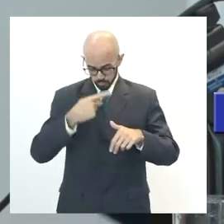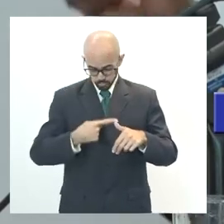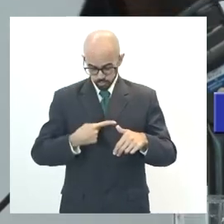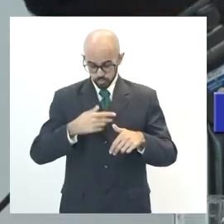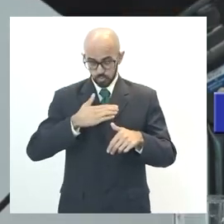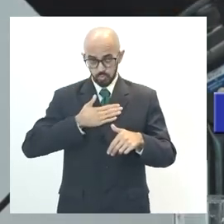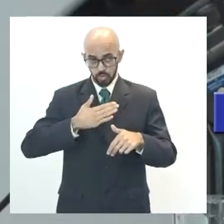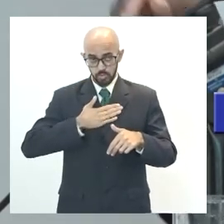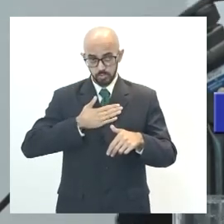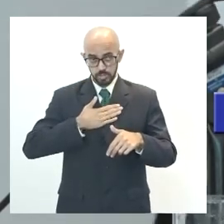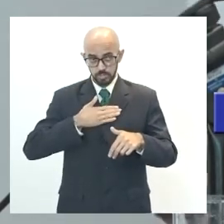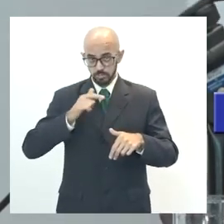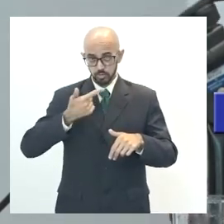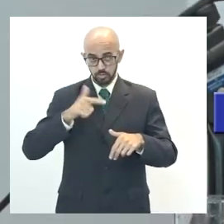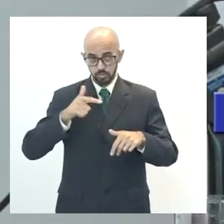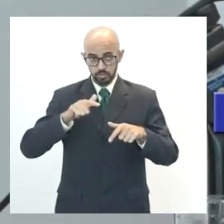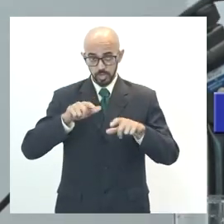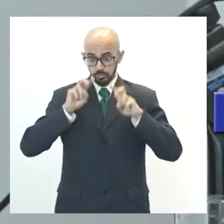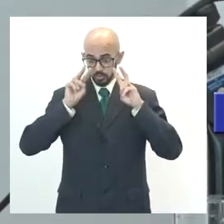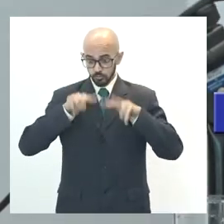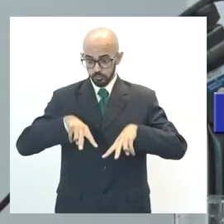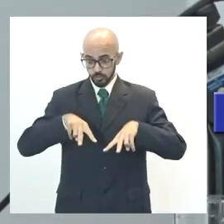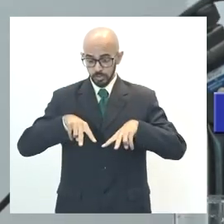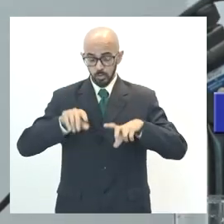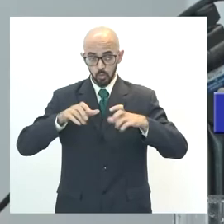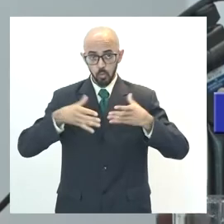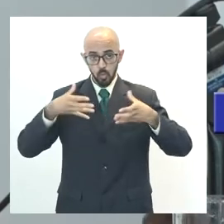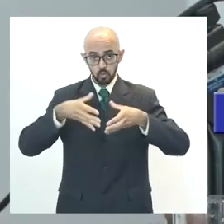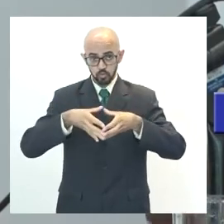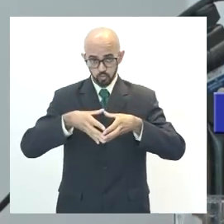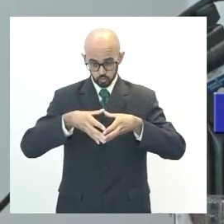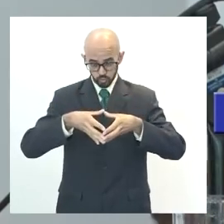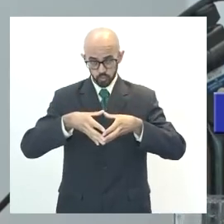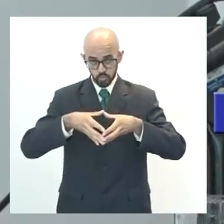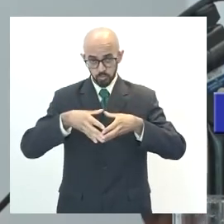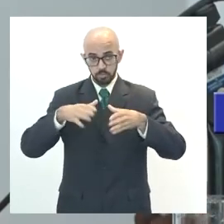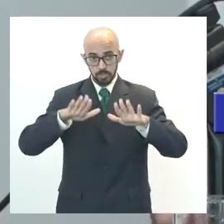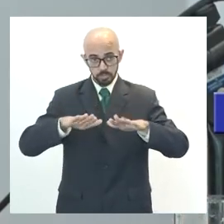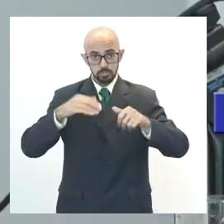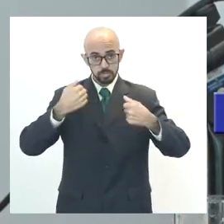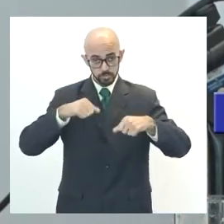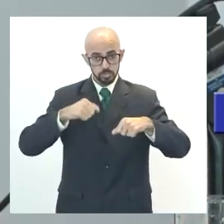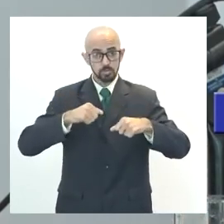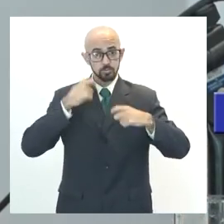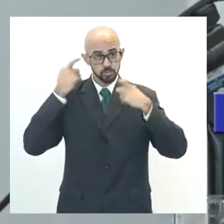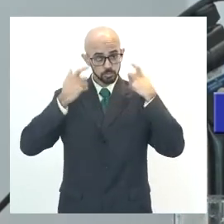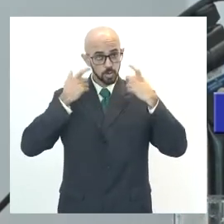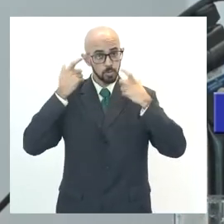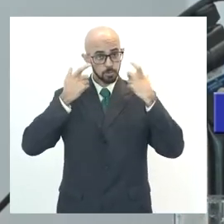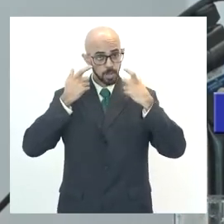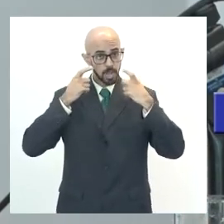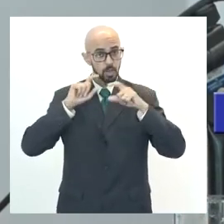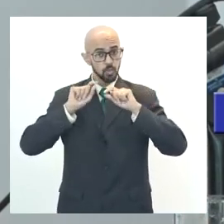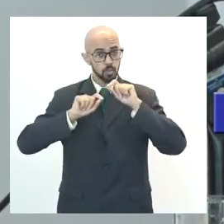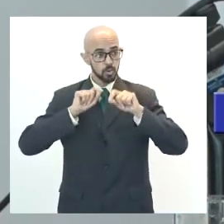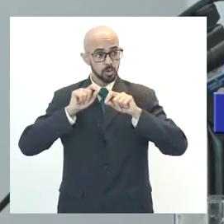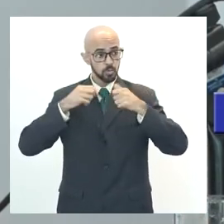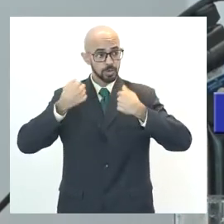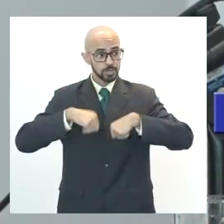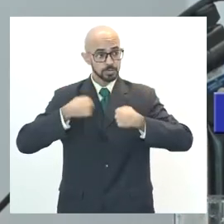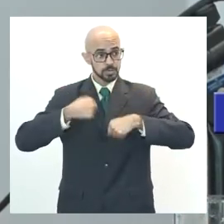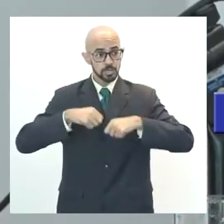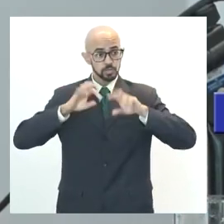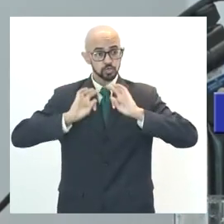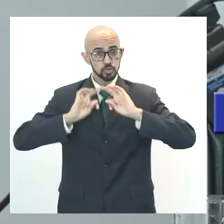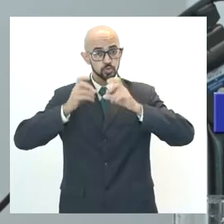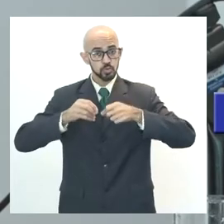para o conjunto o e temos que nos preocupar definitivamente com a questão de toda a sociedade